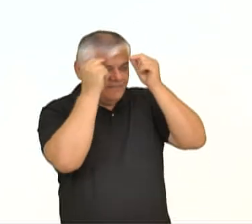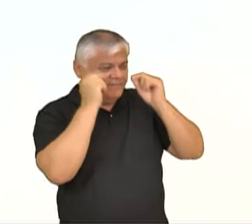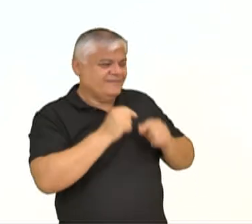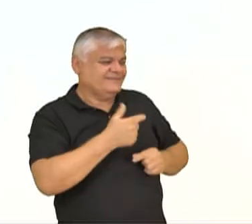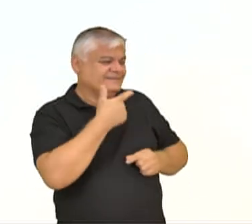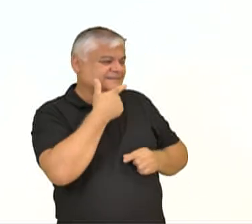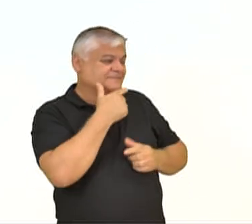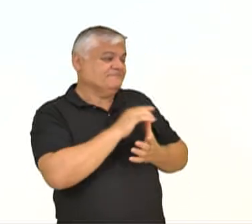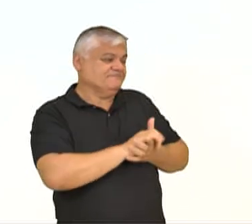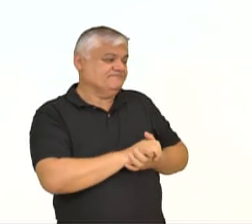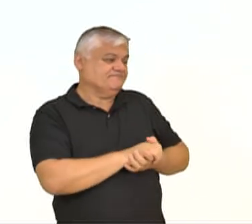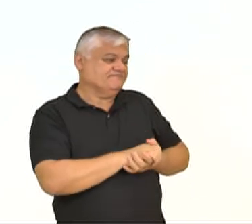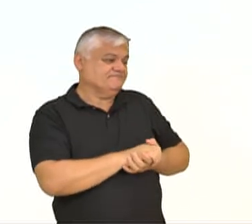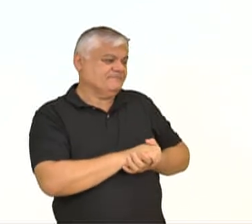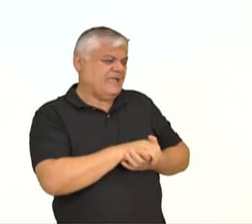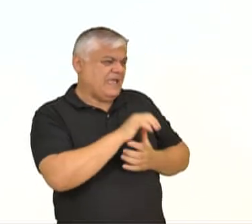sorrir.